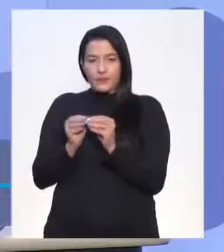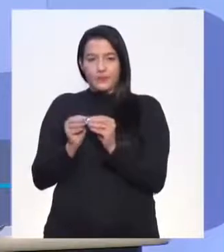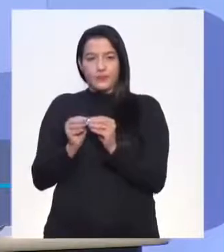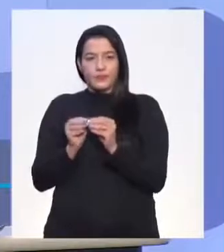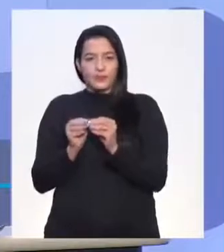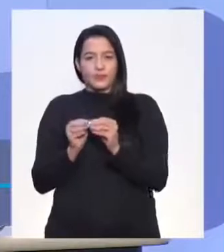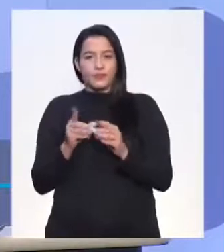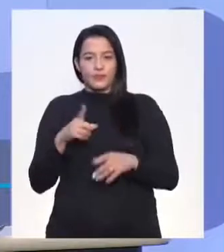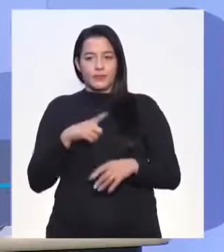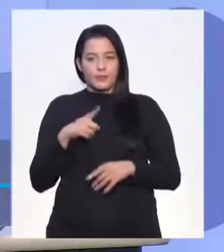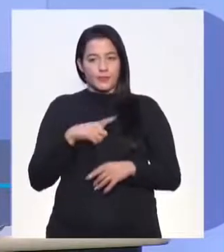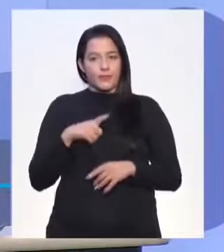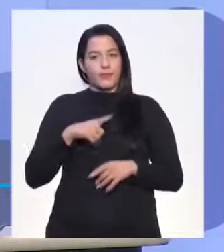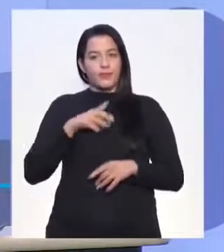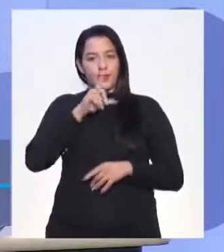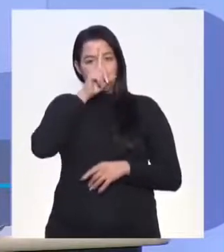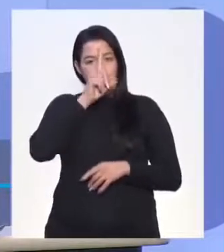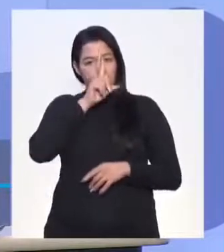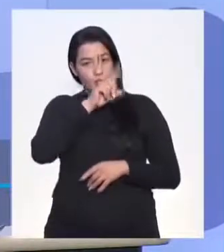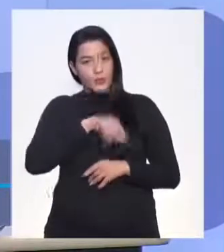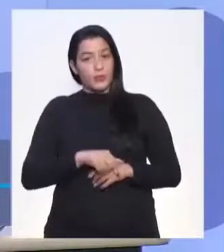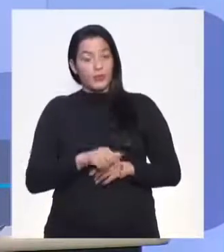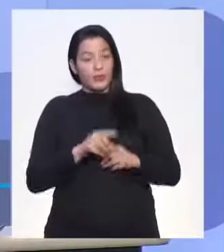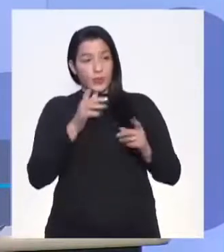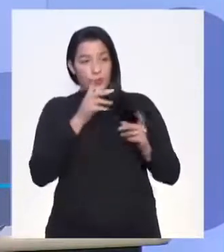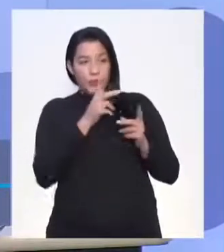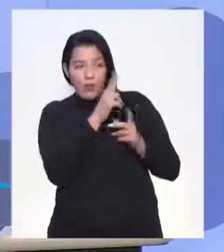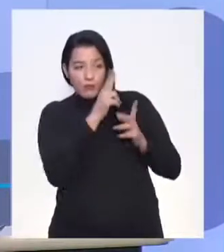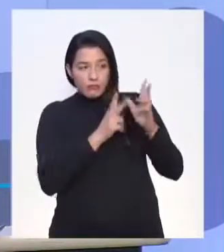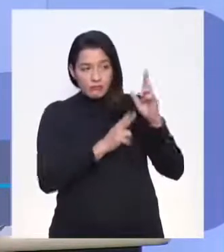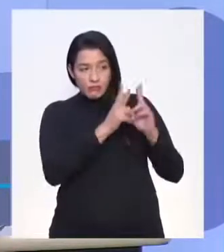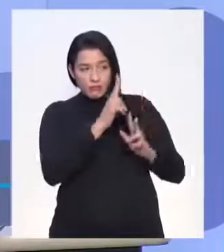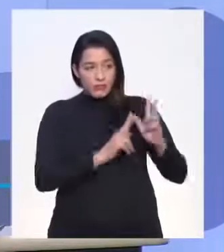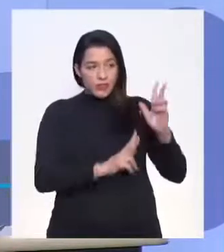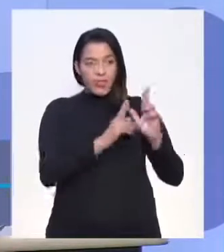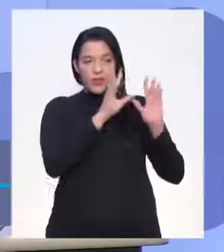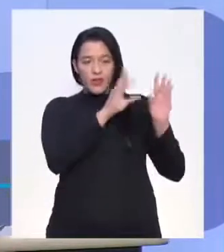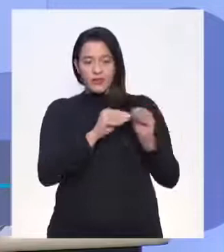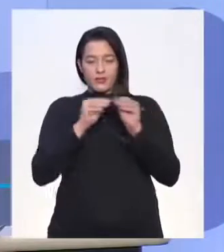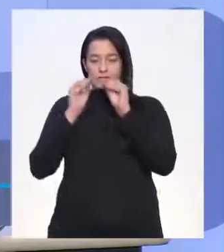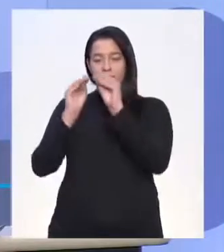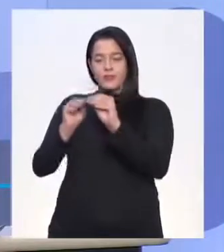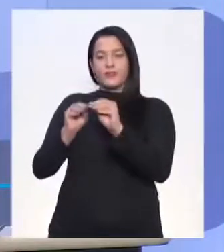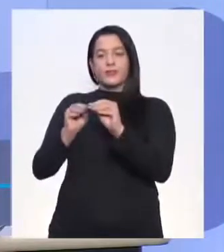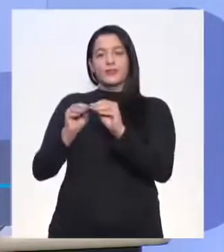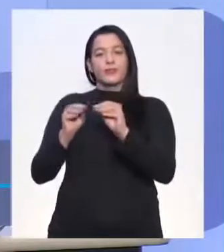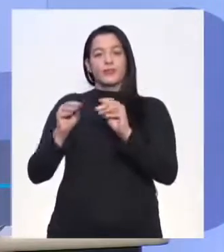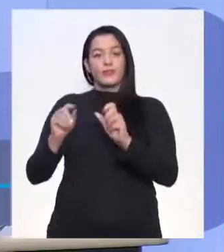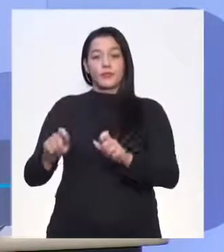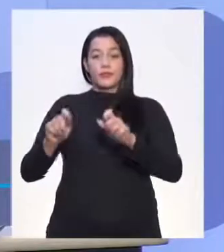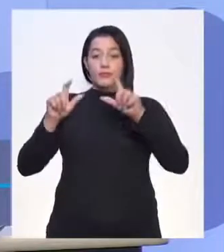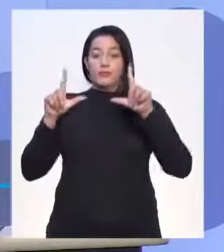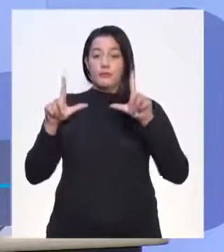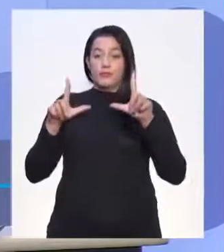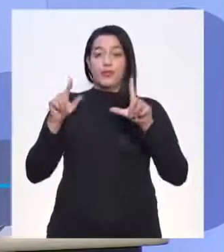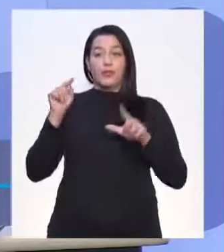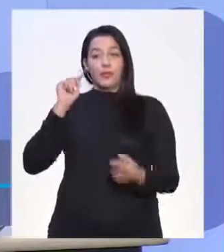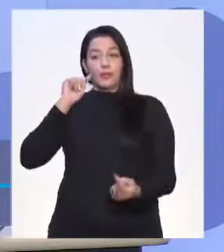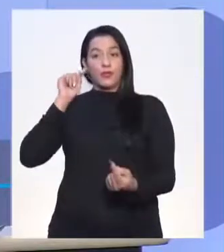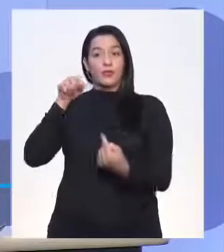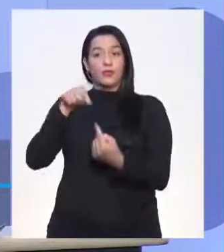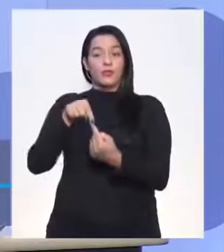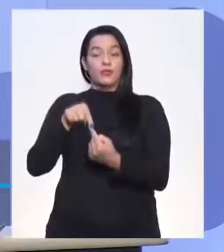Né? É edição do texto, é edição de imagem. Então, eu ponho aquilo. Então, possivelmente aqui foi o objetivo. Eu